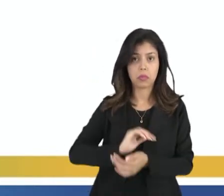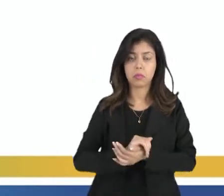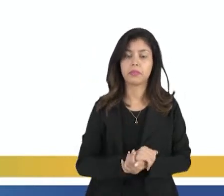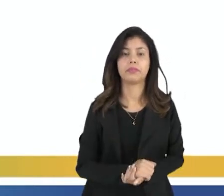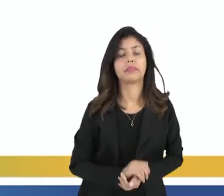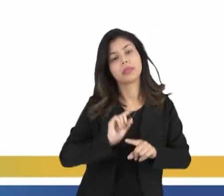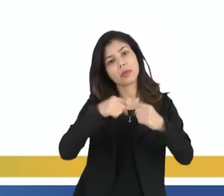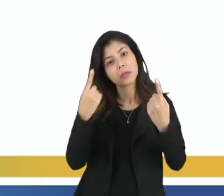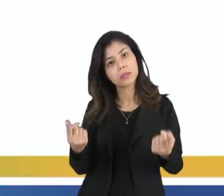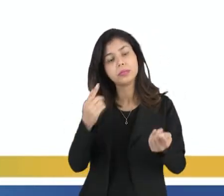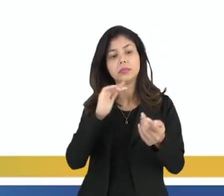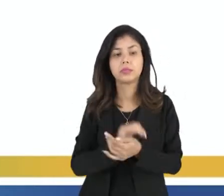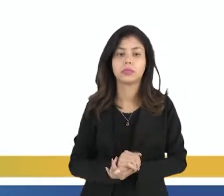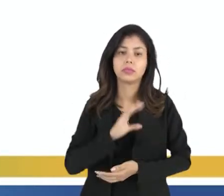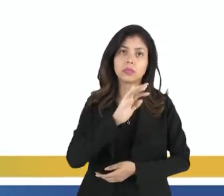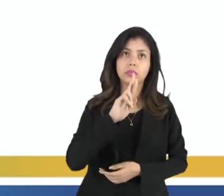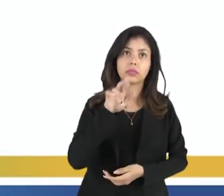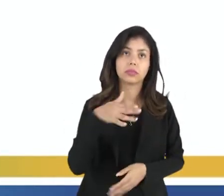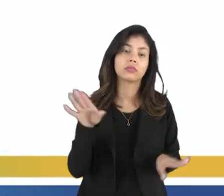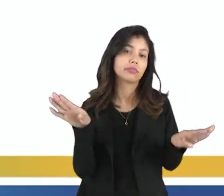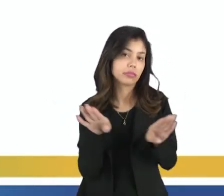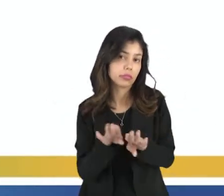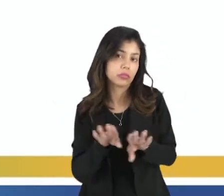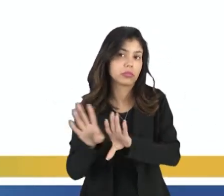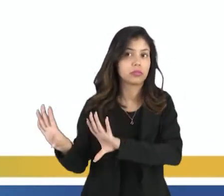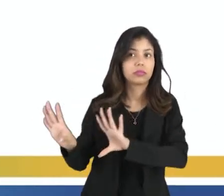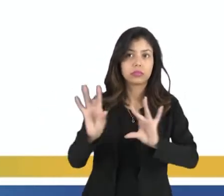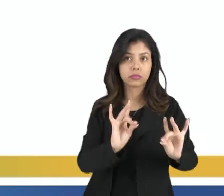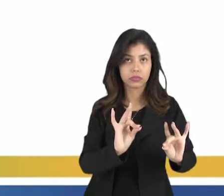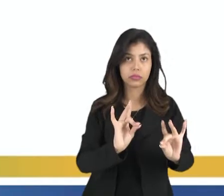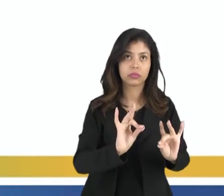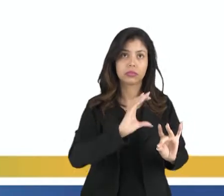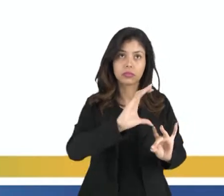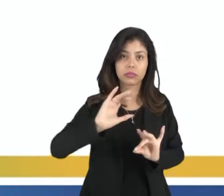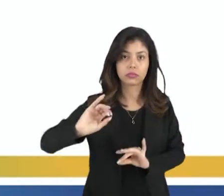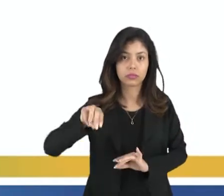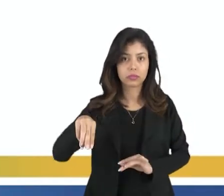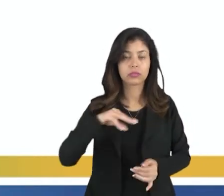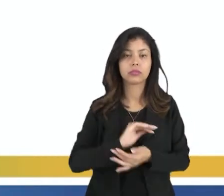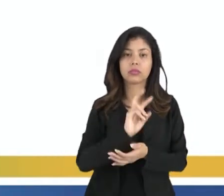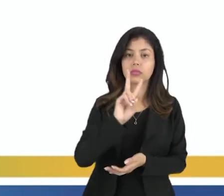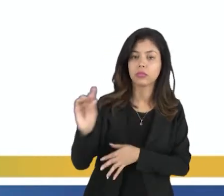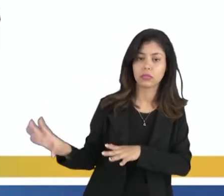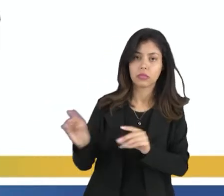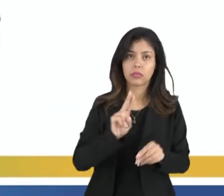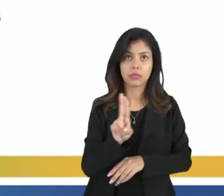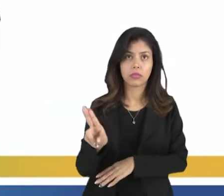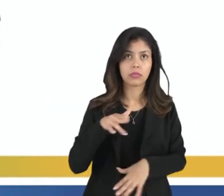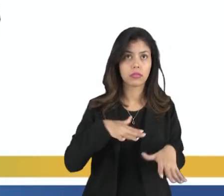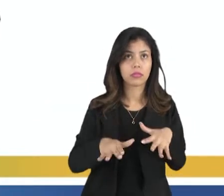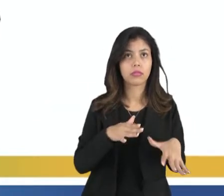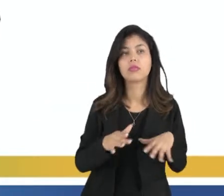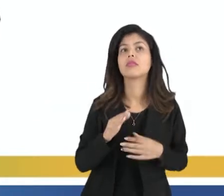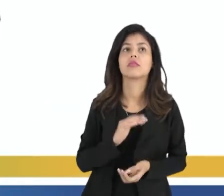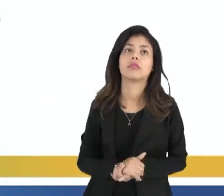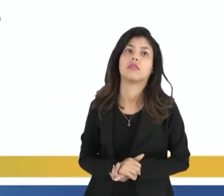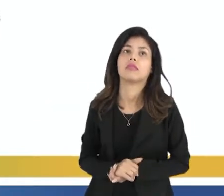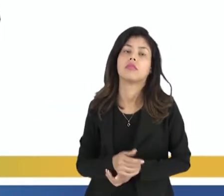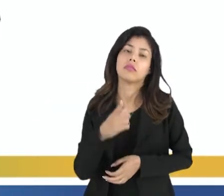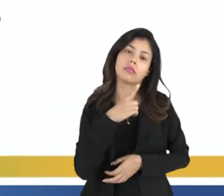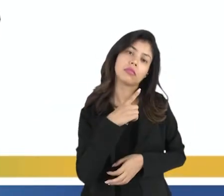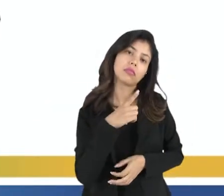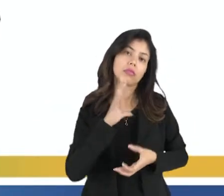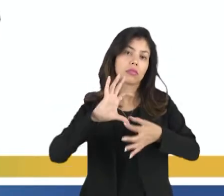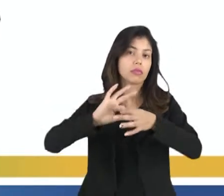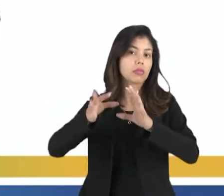colônia, tá? Mas a Conjuração Mineira também vem aí para dar nome a esse movimento, ok, pessoal? Então a gente